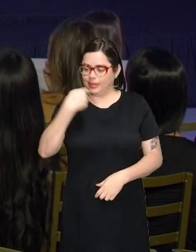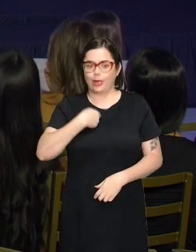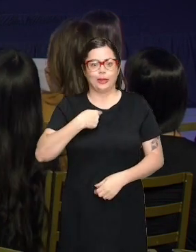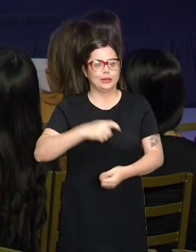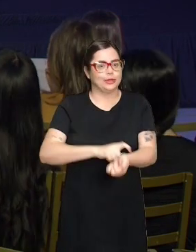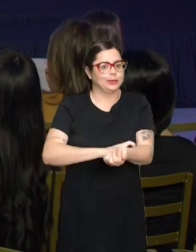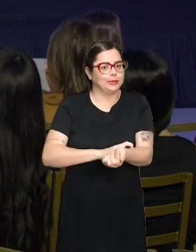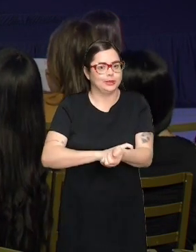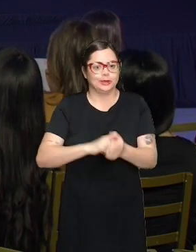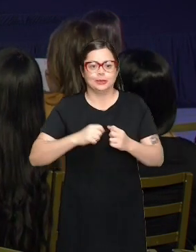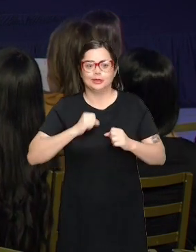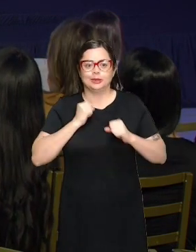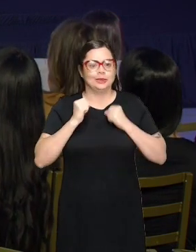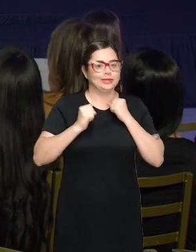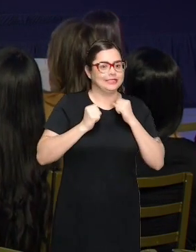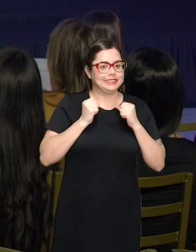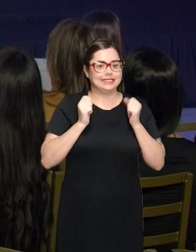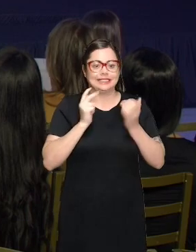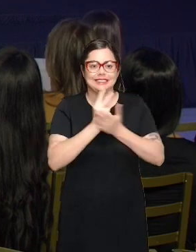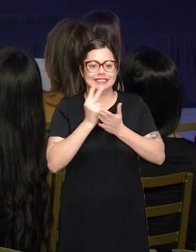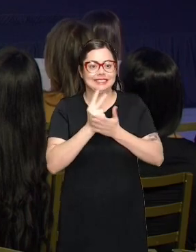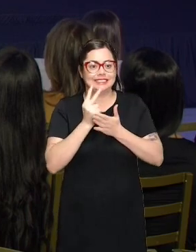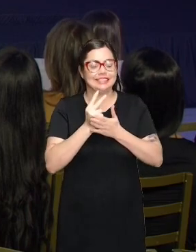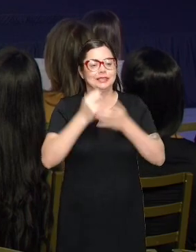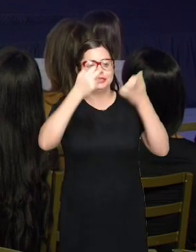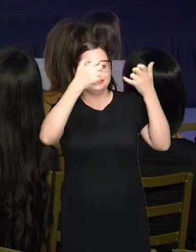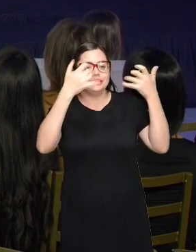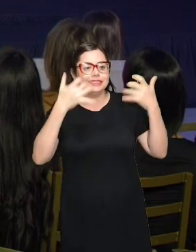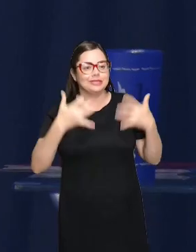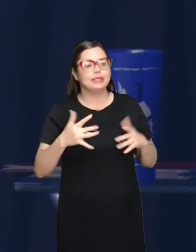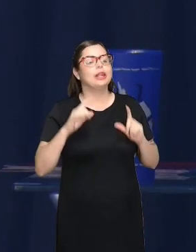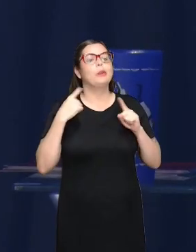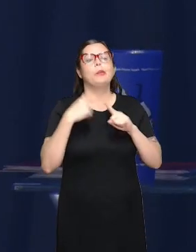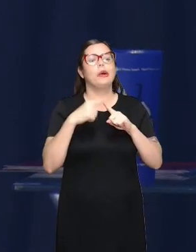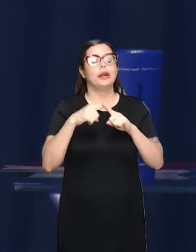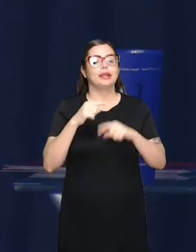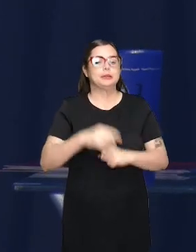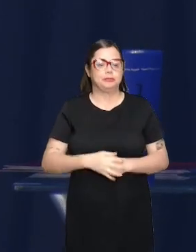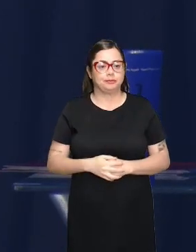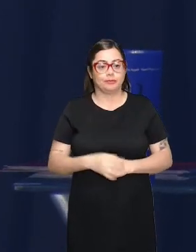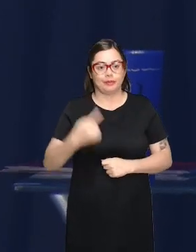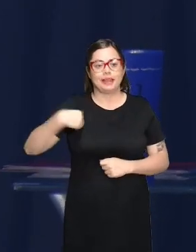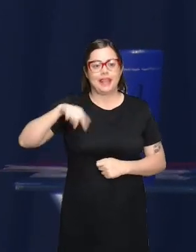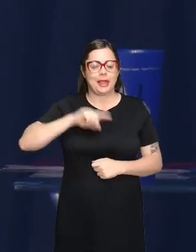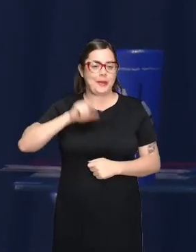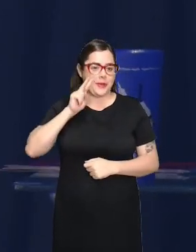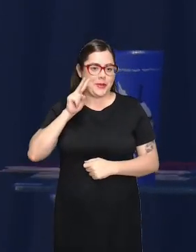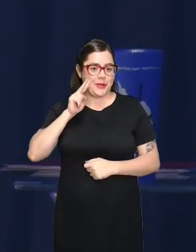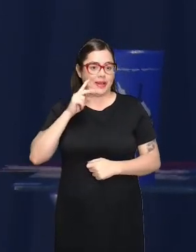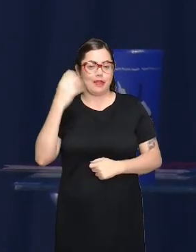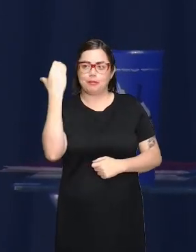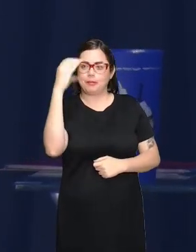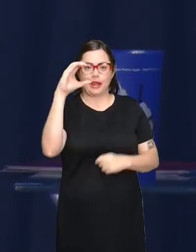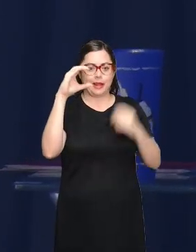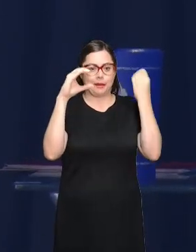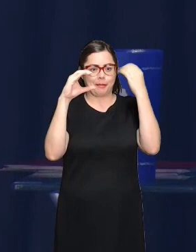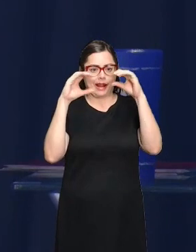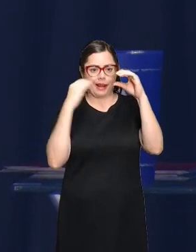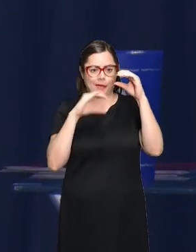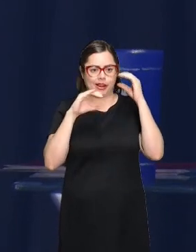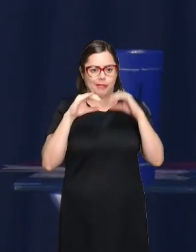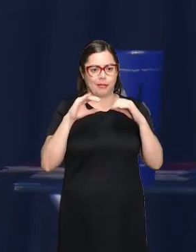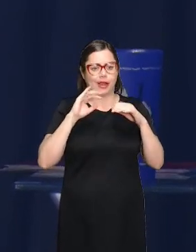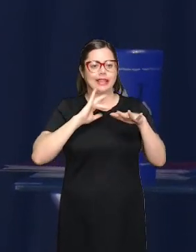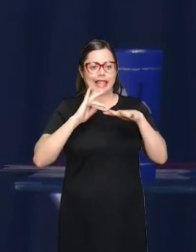para o Carvalhando, e pedindo para ele falar um pouquinho dele, enfim, que eu li um dos teus posts, né,